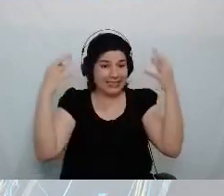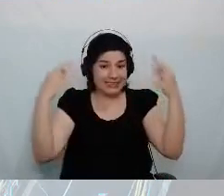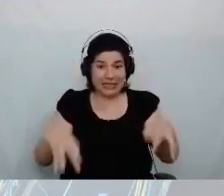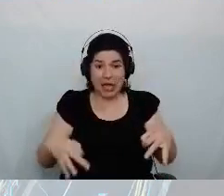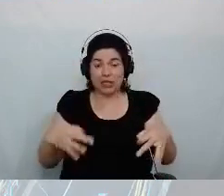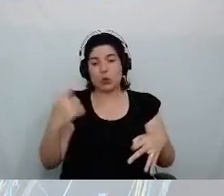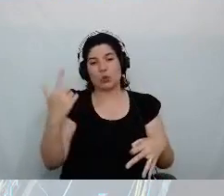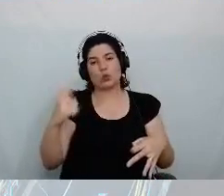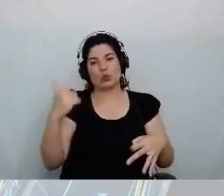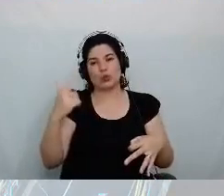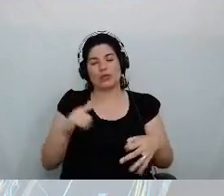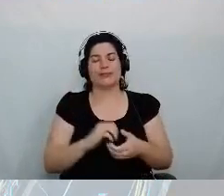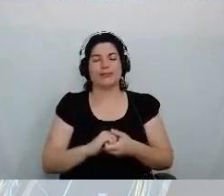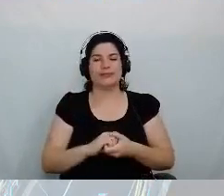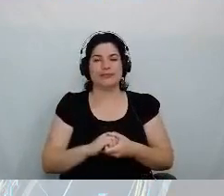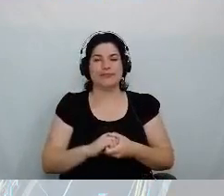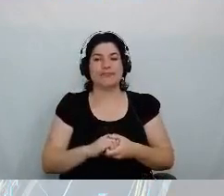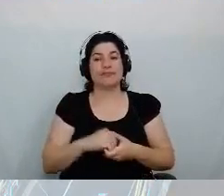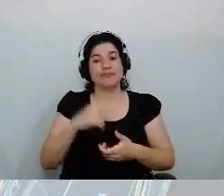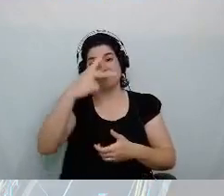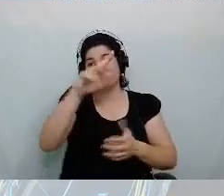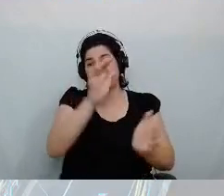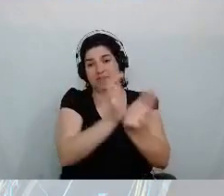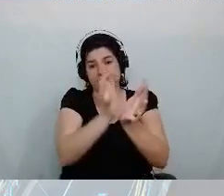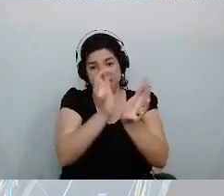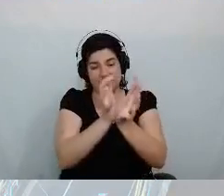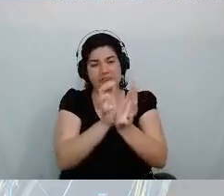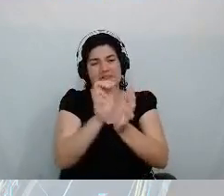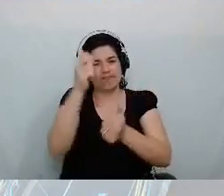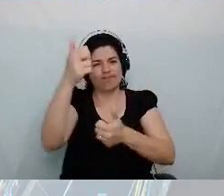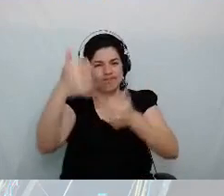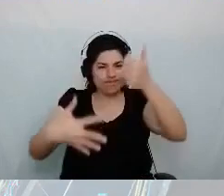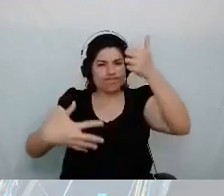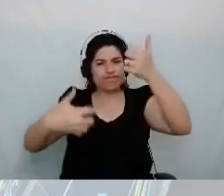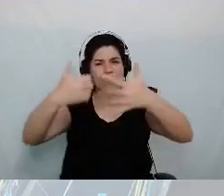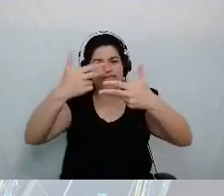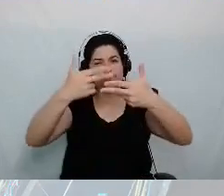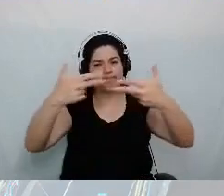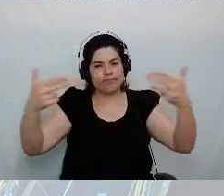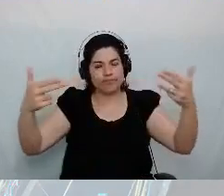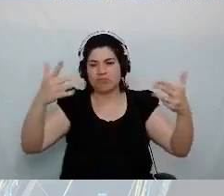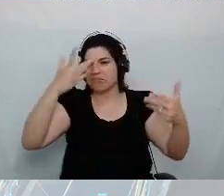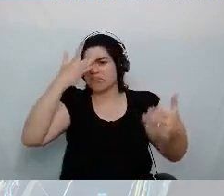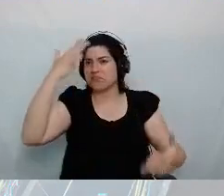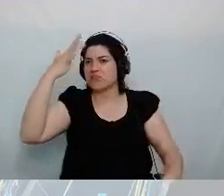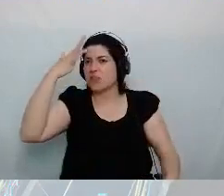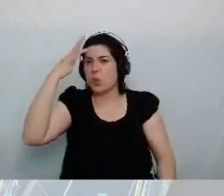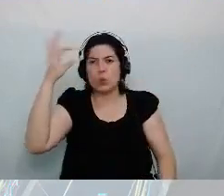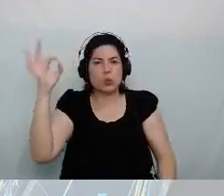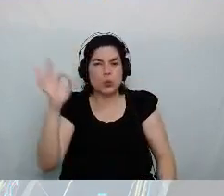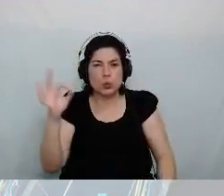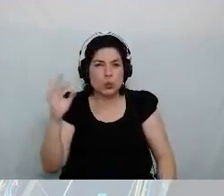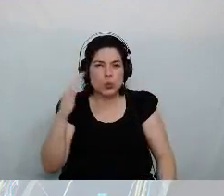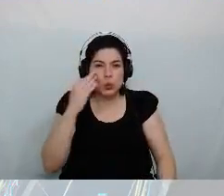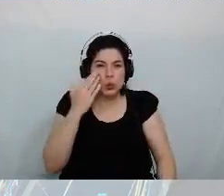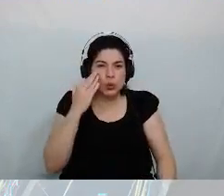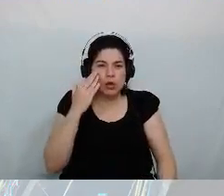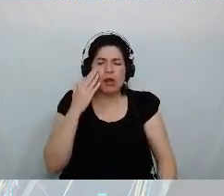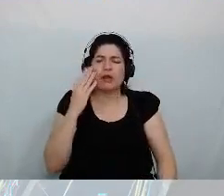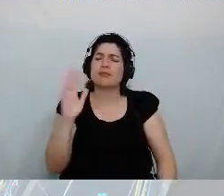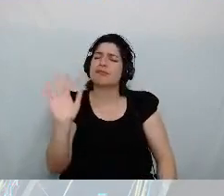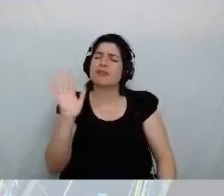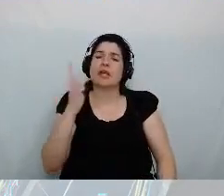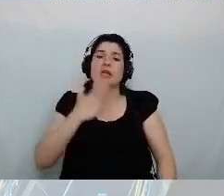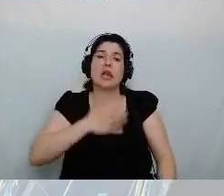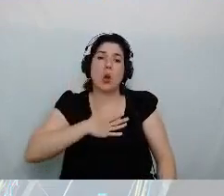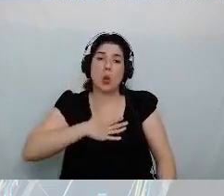correta. Na equipe de vocês, se você explicar alguma coisa e alguém não entender, fiquem tranquilos.